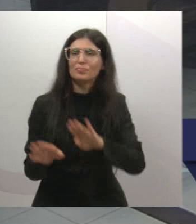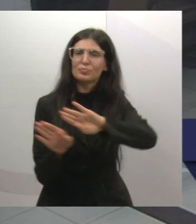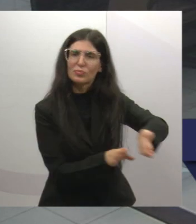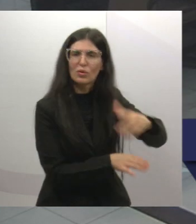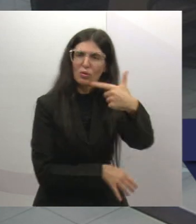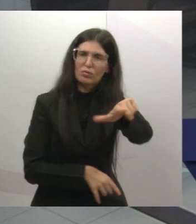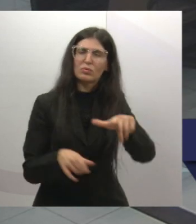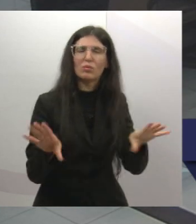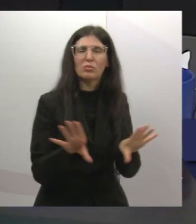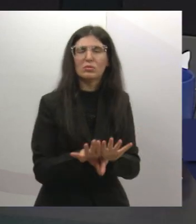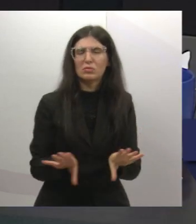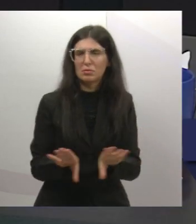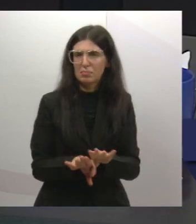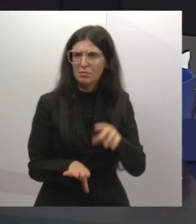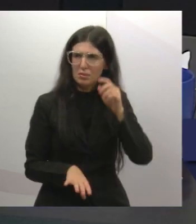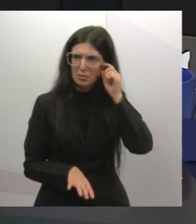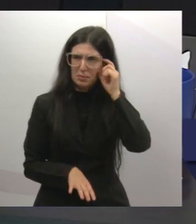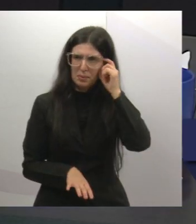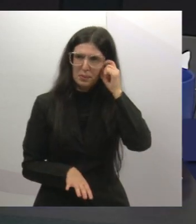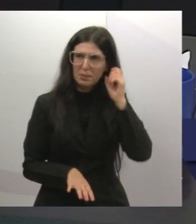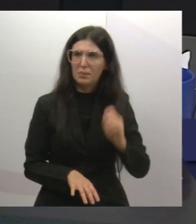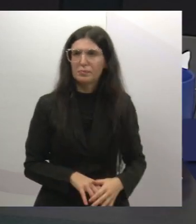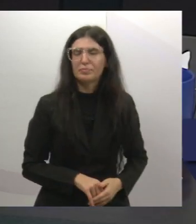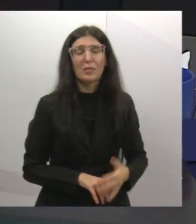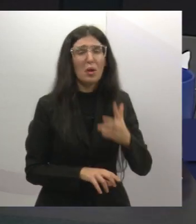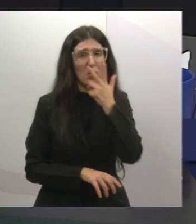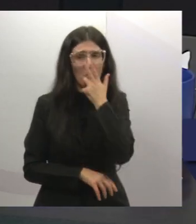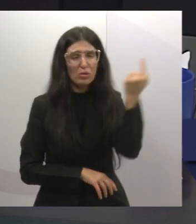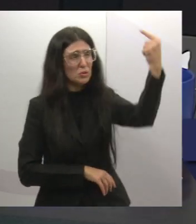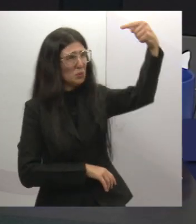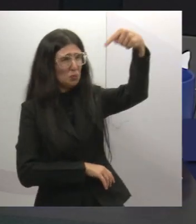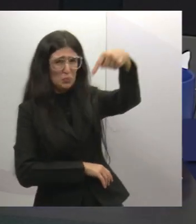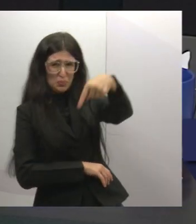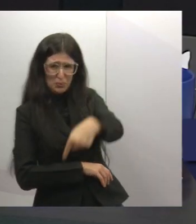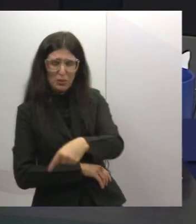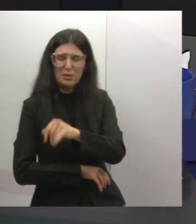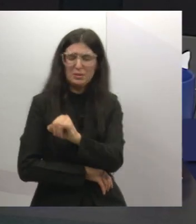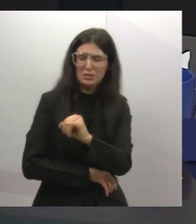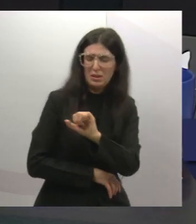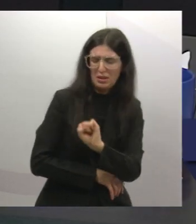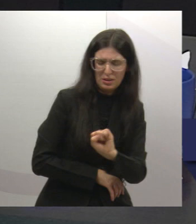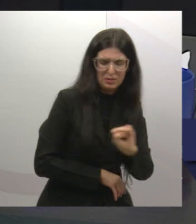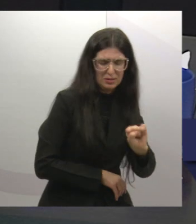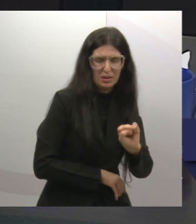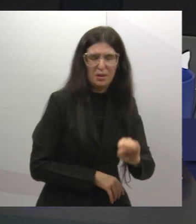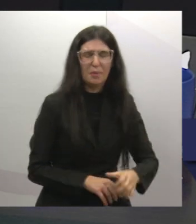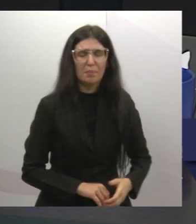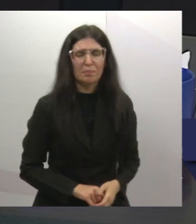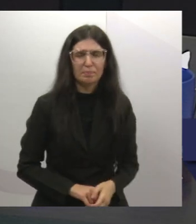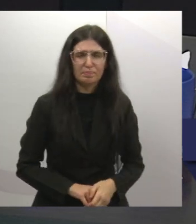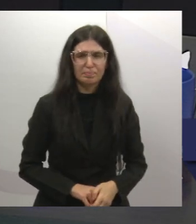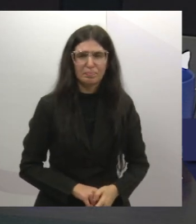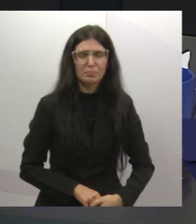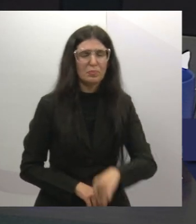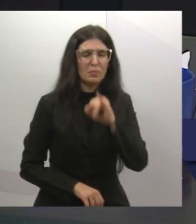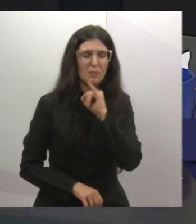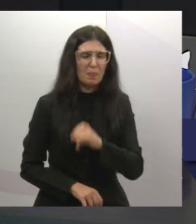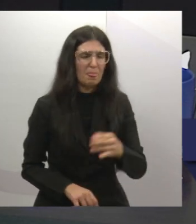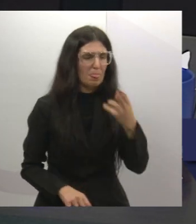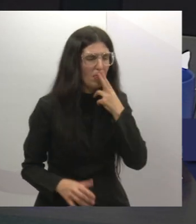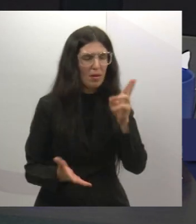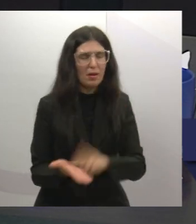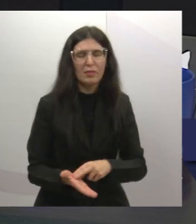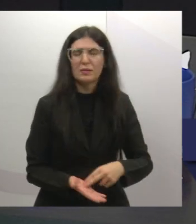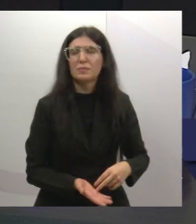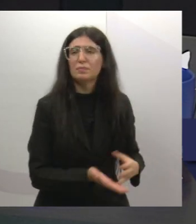também, visivelmente vai ter uma queda muito grande no ISS, que são os impostos e serviços